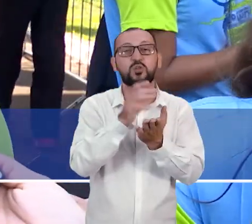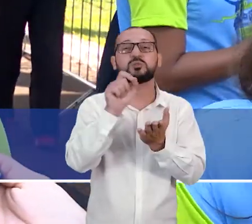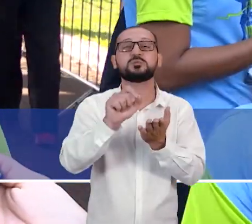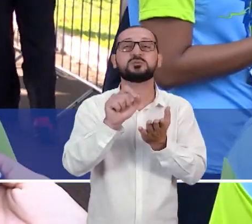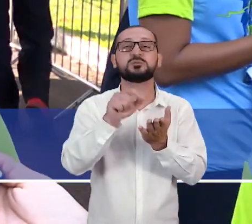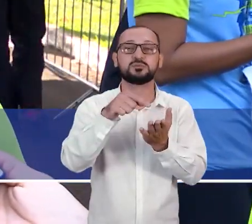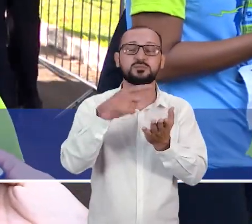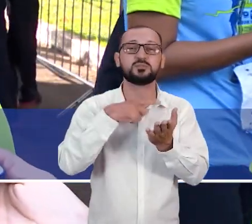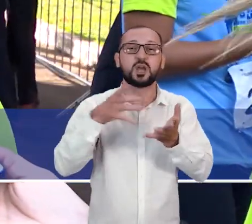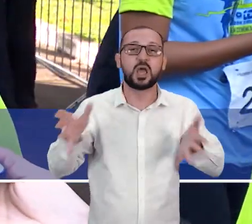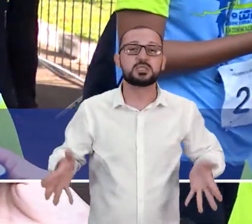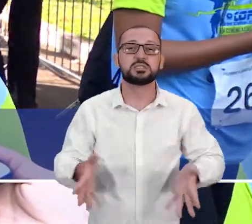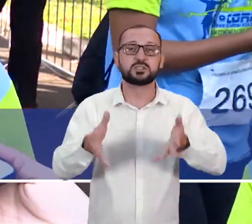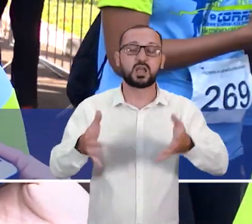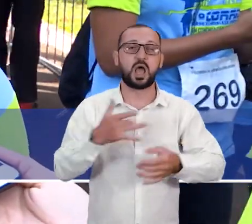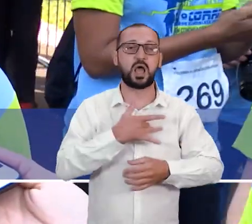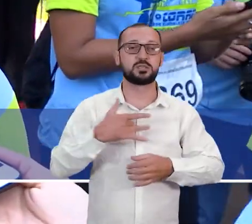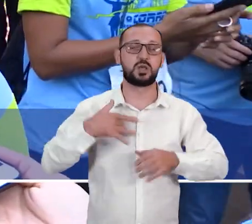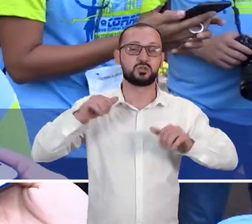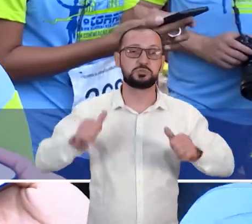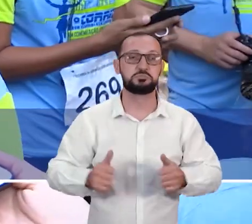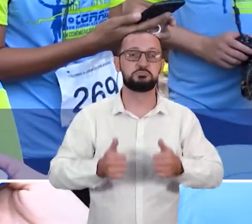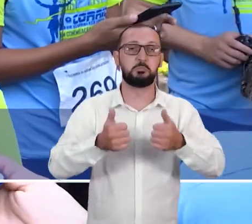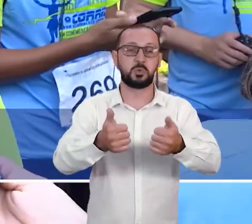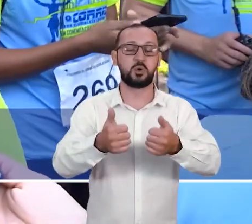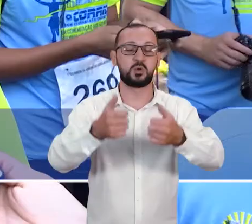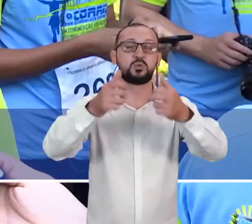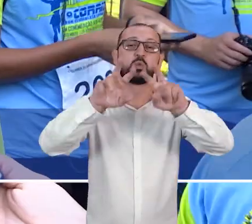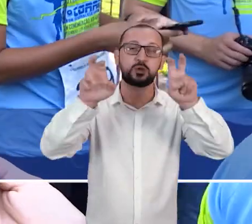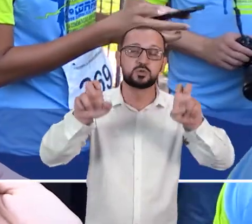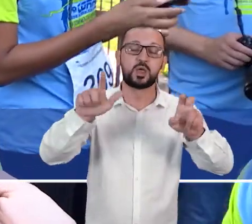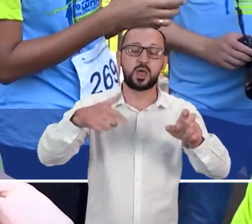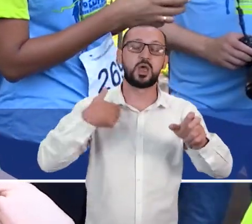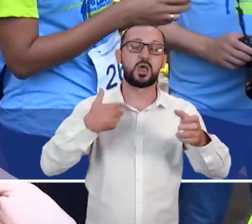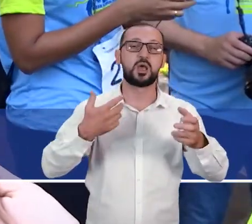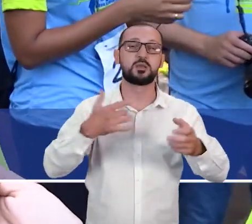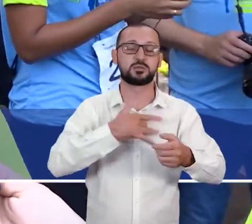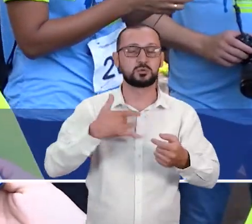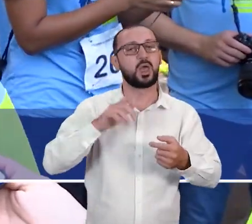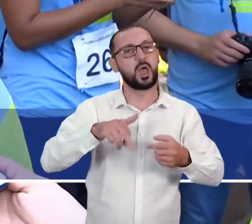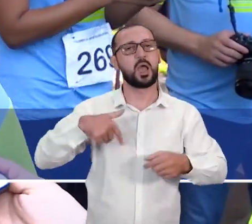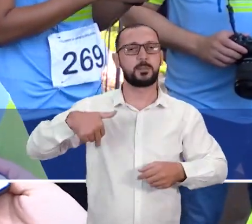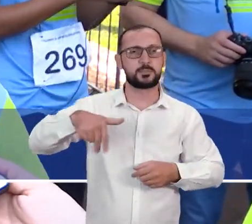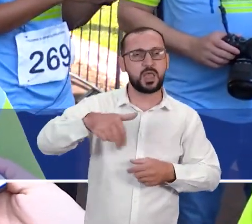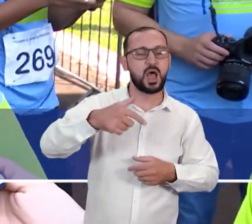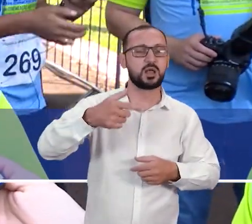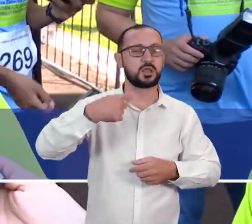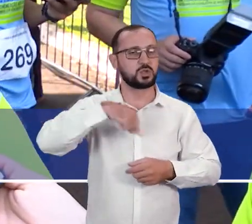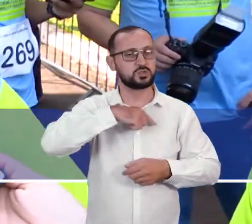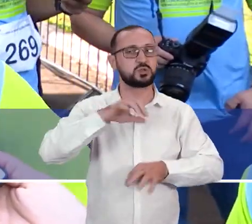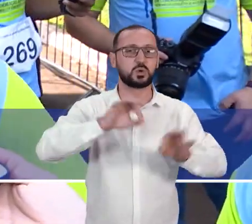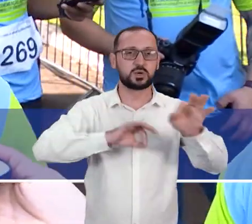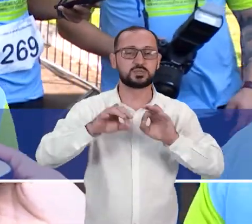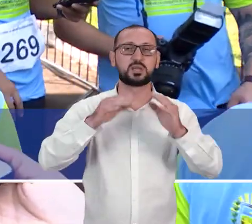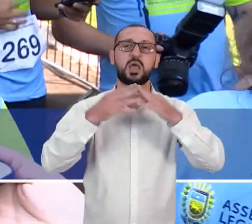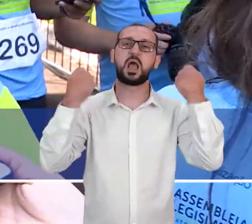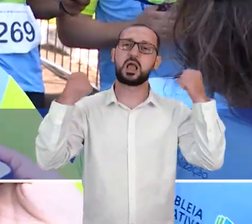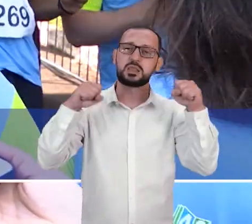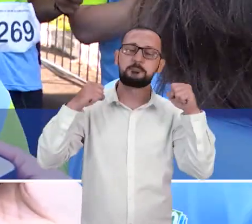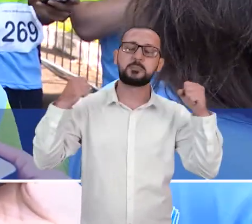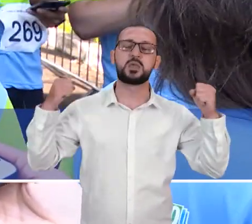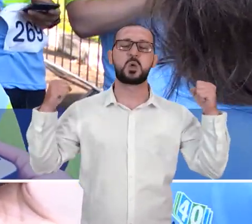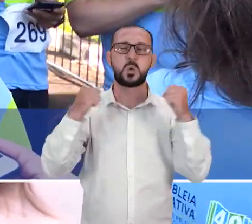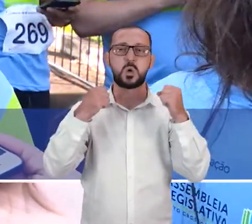na perspectiva realmente do incentivo à saúde. E quando se fala de saúde, estamos falando de caminhada, estamos falando de se preparar,